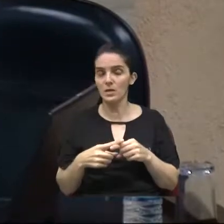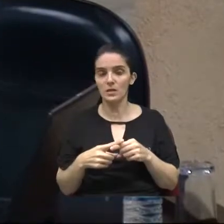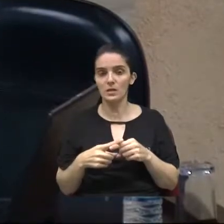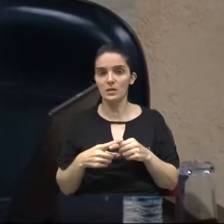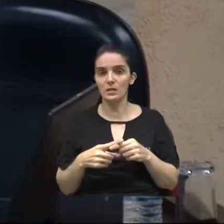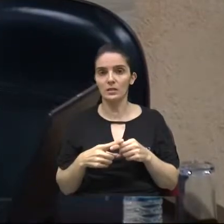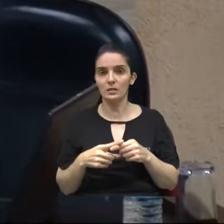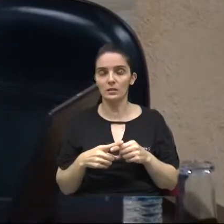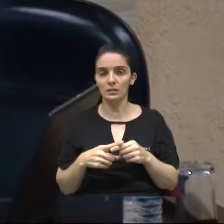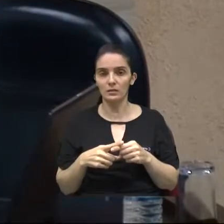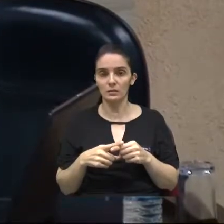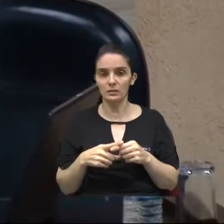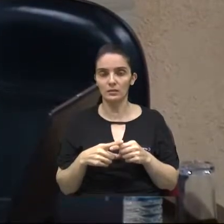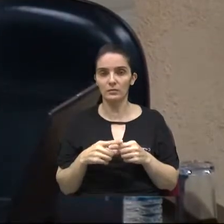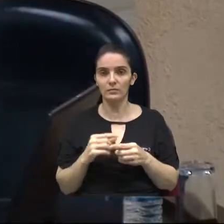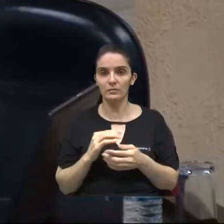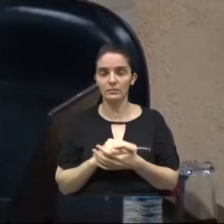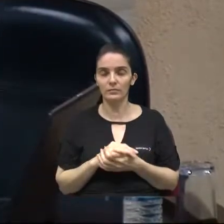enorme